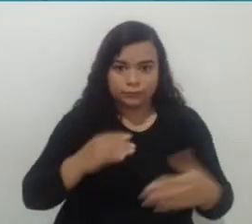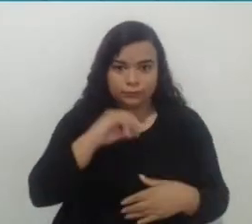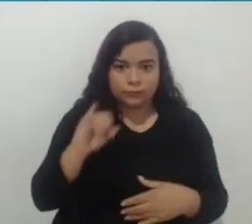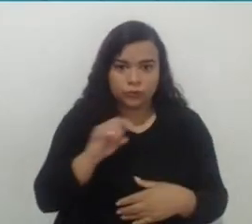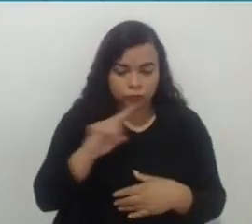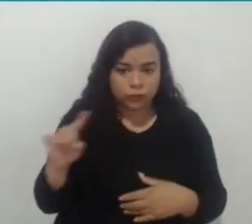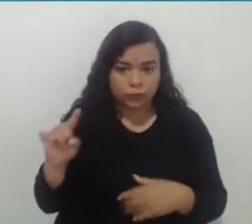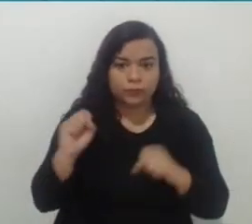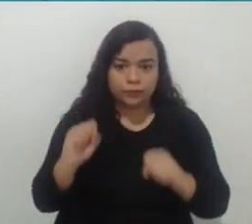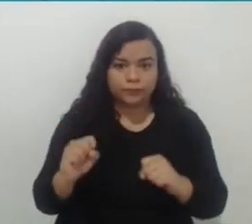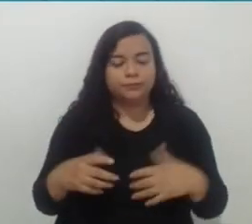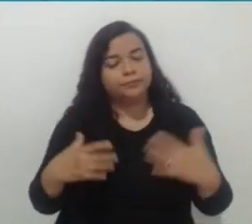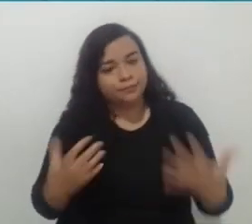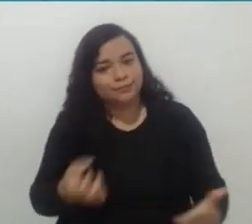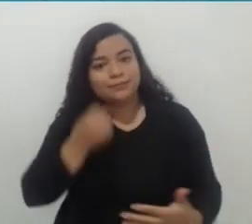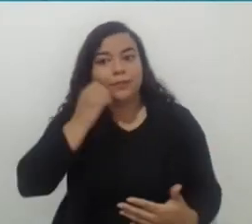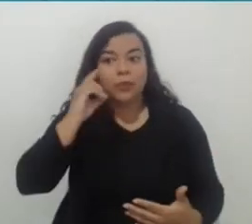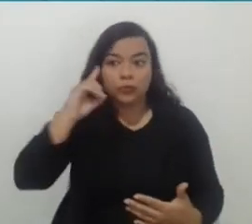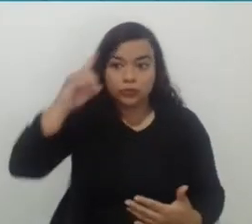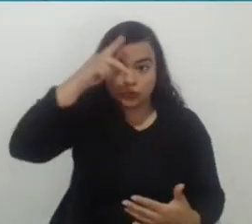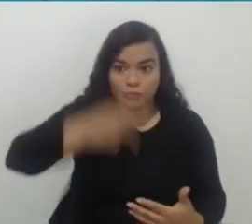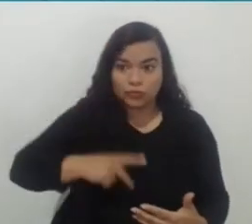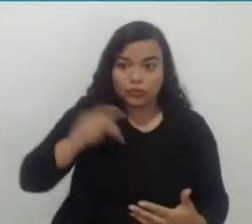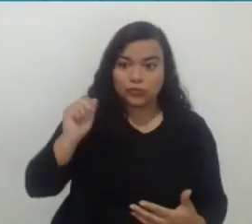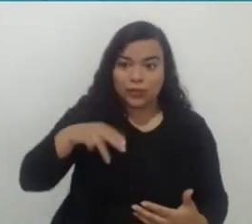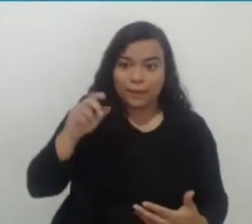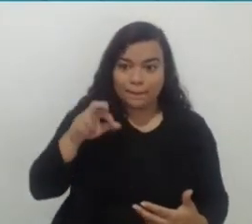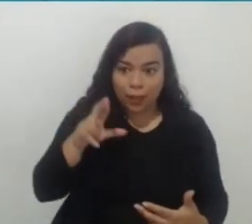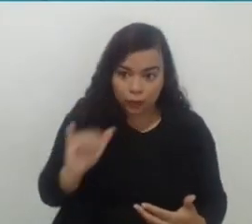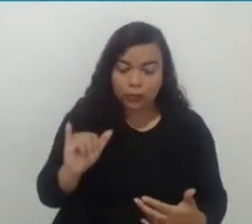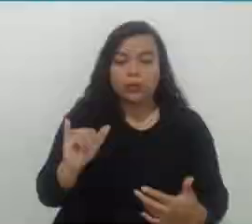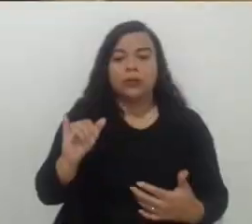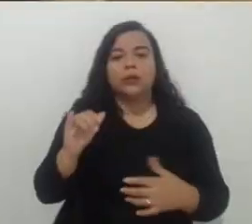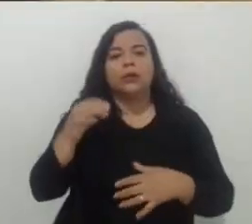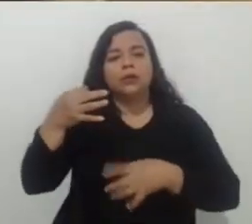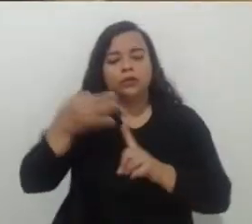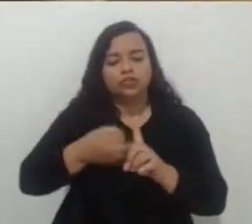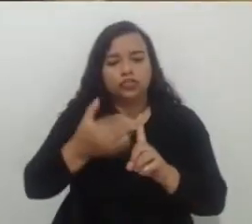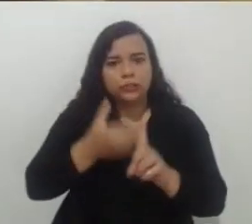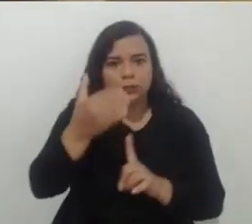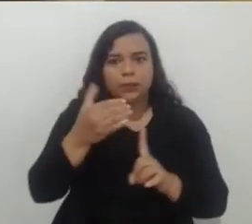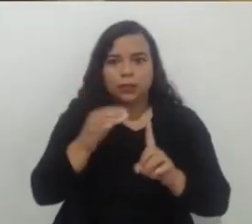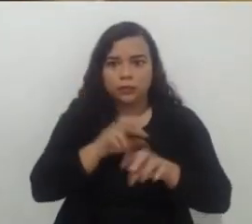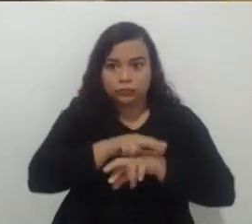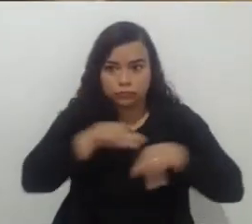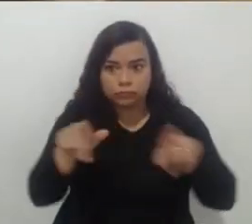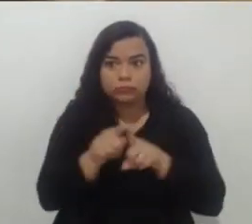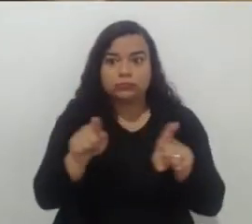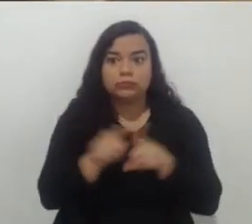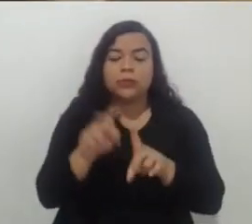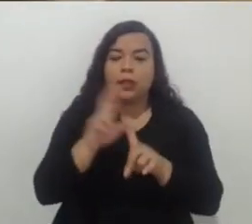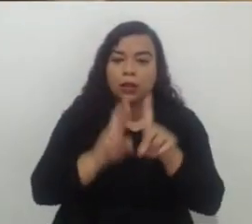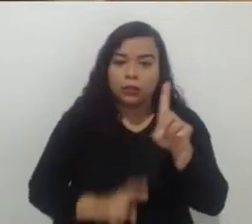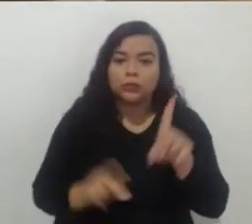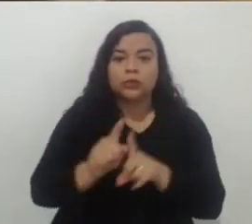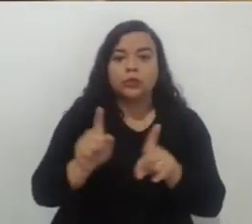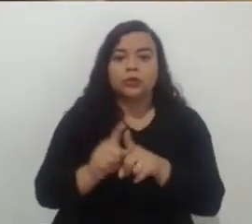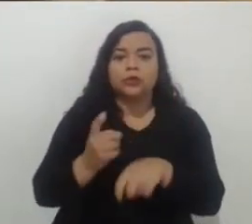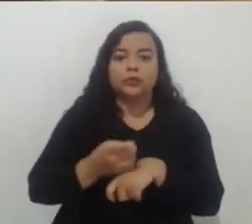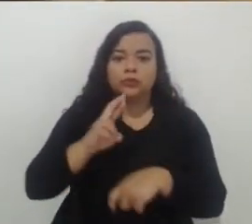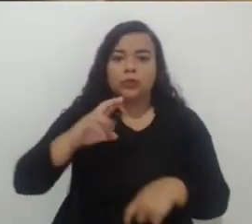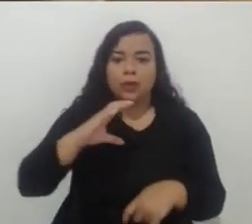bom dia, presidente Amauri, desembargadores, desembargadora relatora, doutor Carlos Sebro, que me antecedeu aqui na